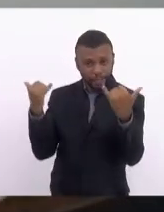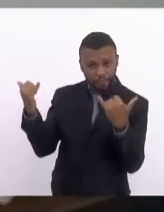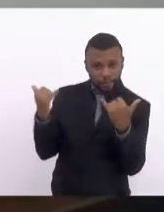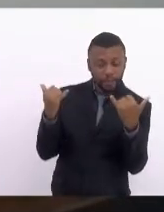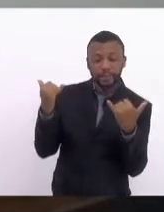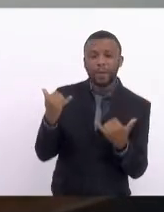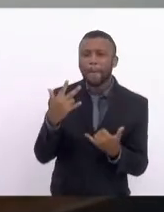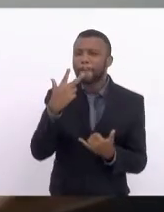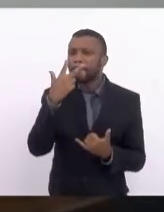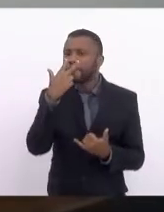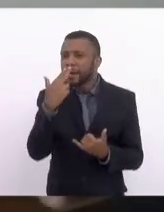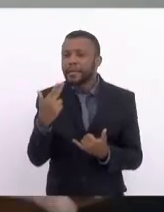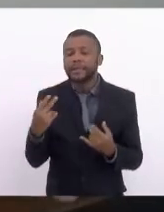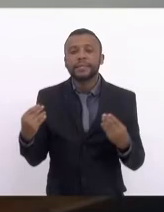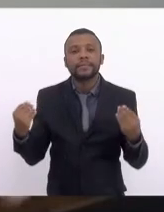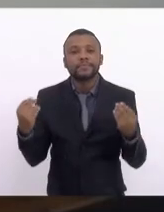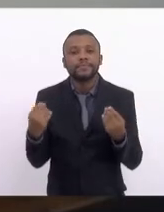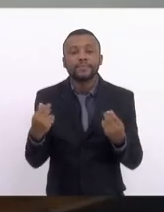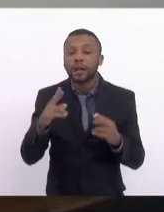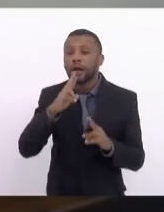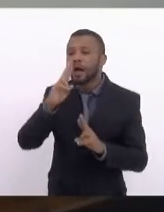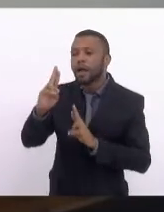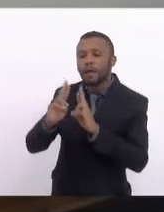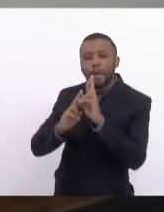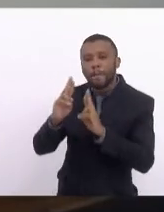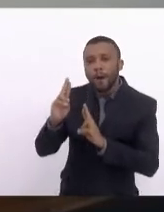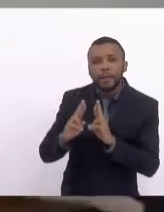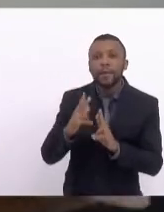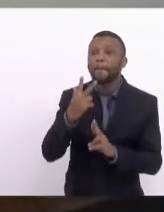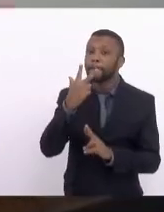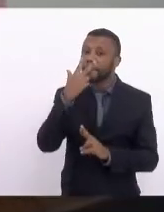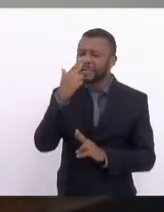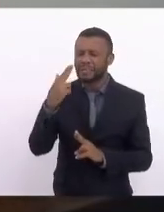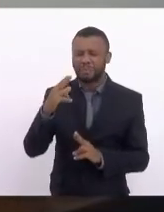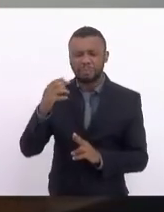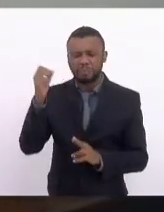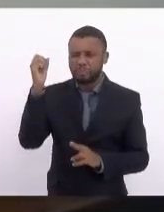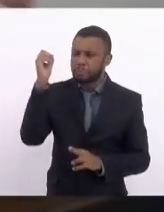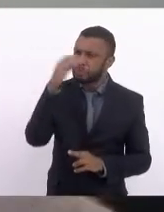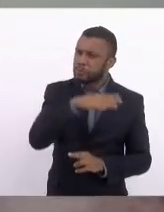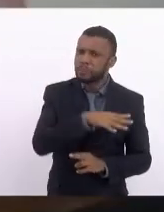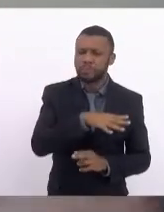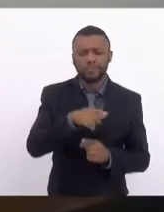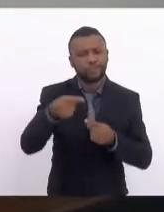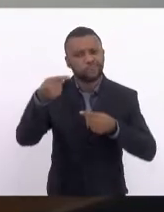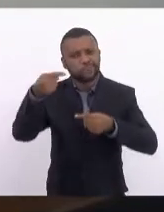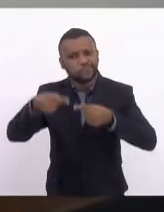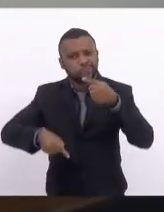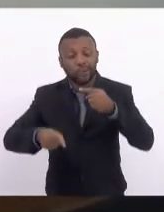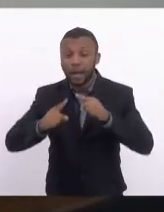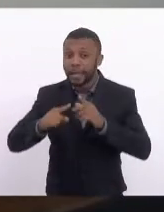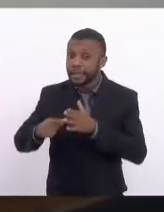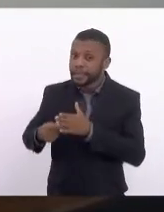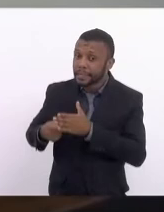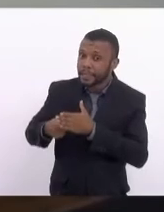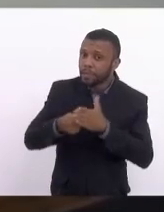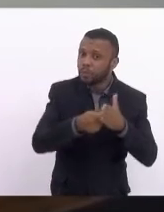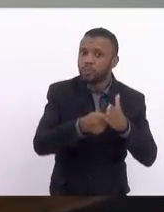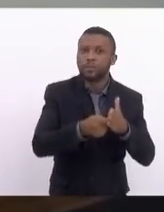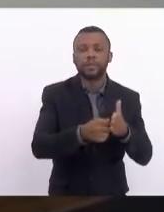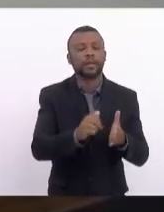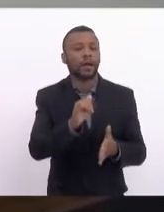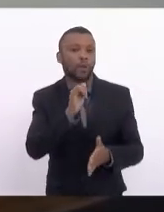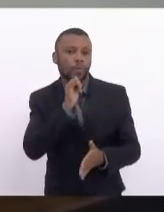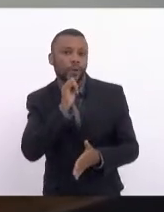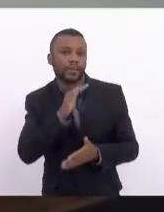parecem, as respostas parecem estapafúrdias. As denúncias dão conta, por exemplo, deputada Tia Ju, de